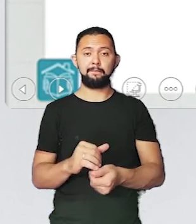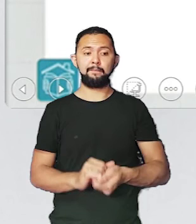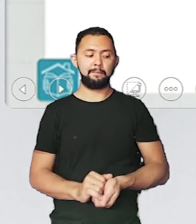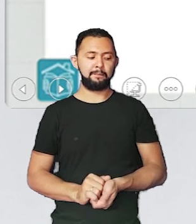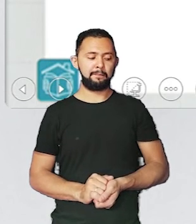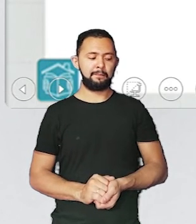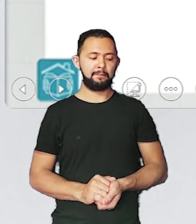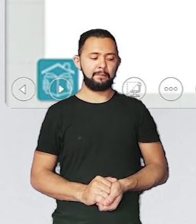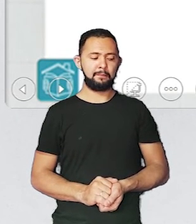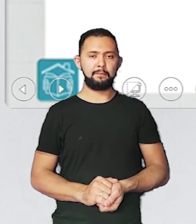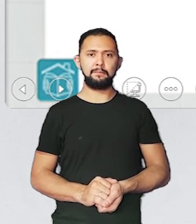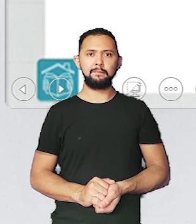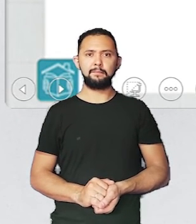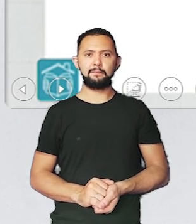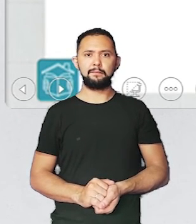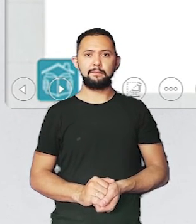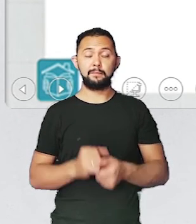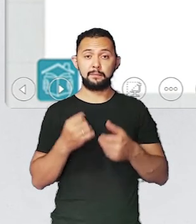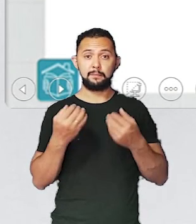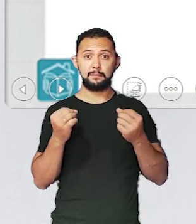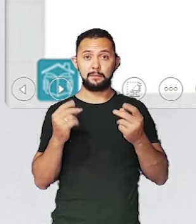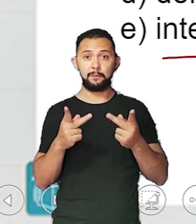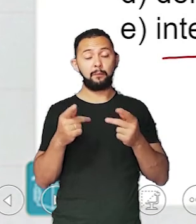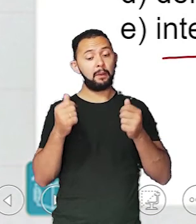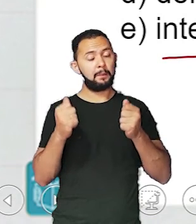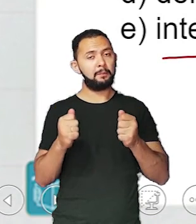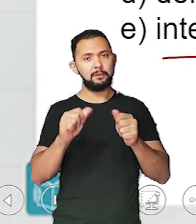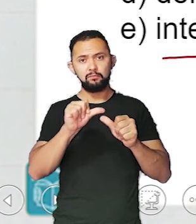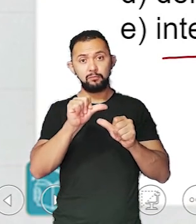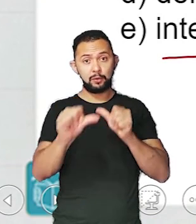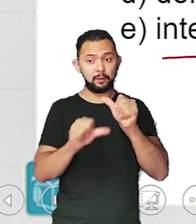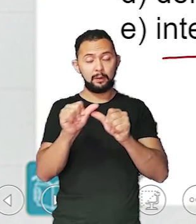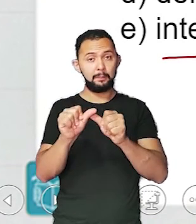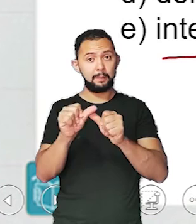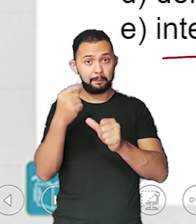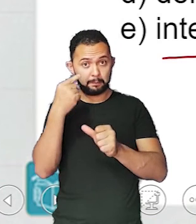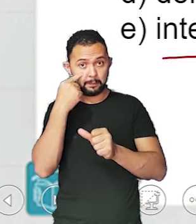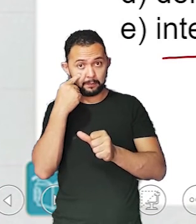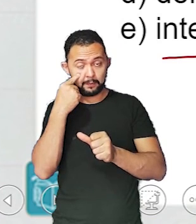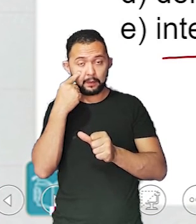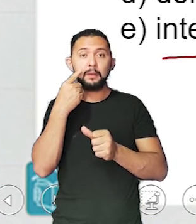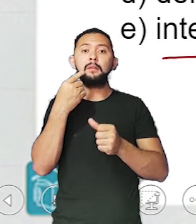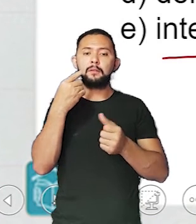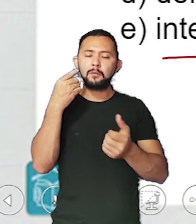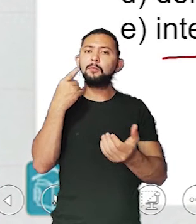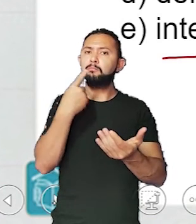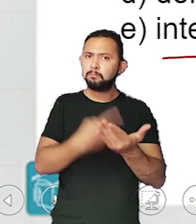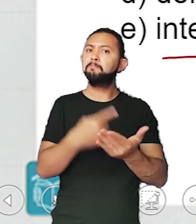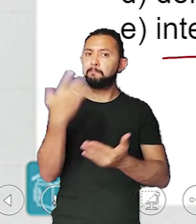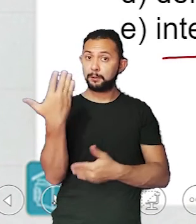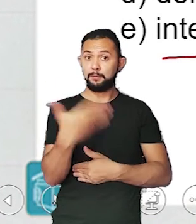quê, né? Do que o qual. Ok? Mas você faz a troca para garantir que é um pronome relativo mesmo, de fato. Olha